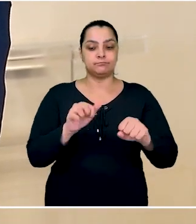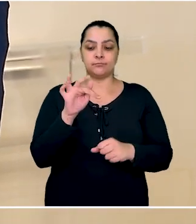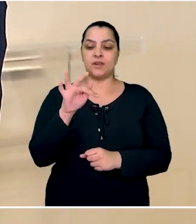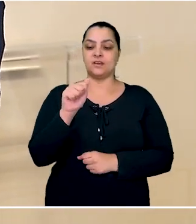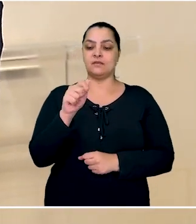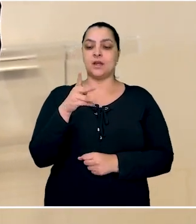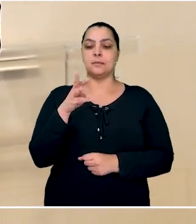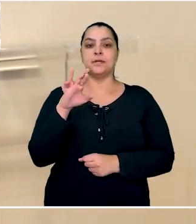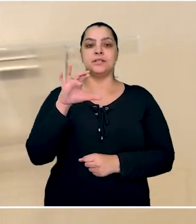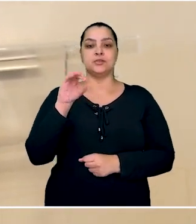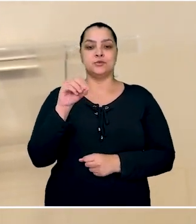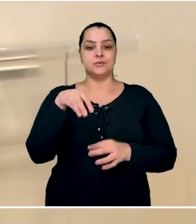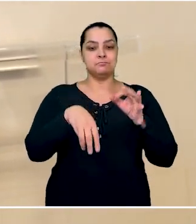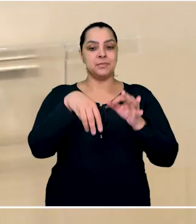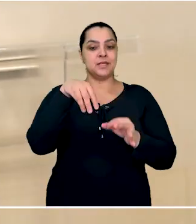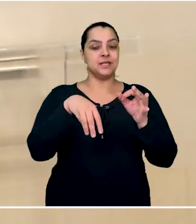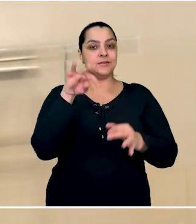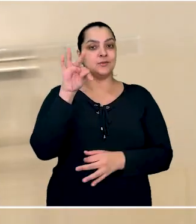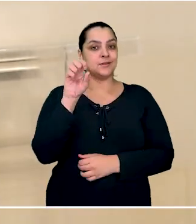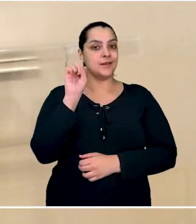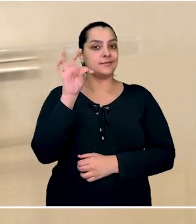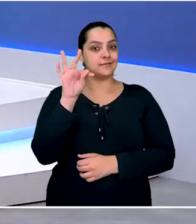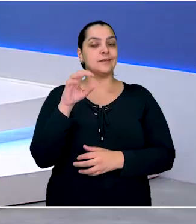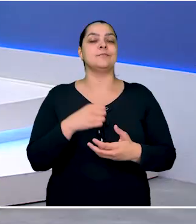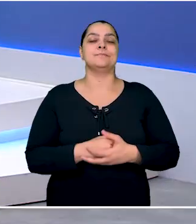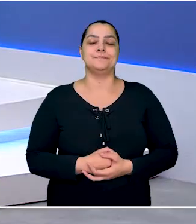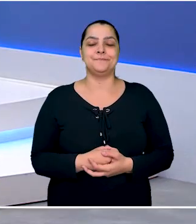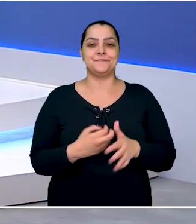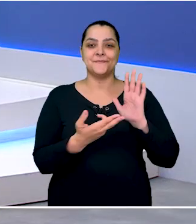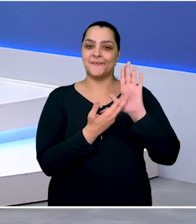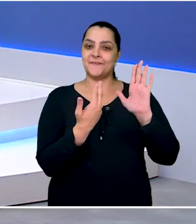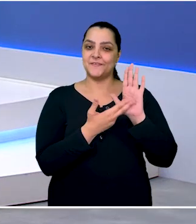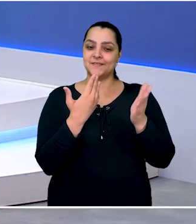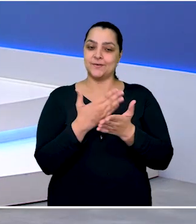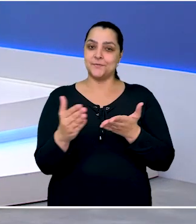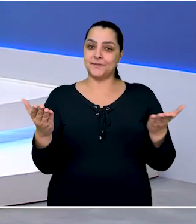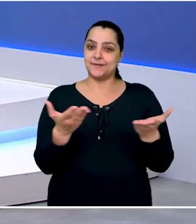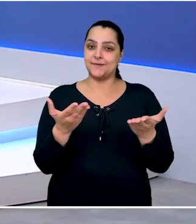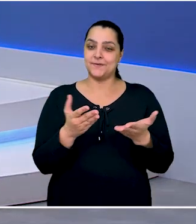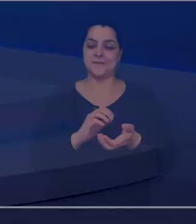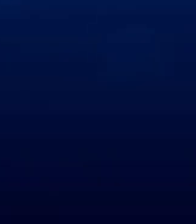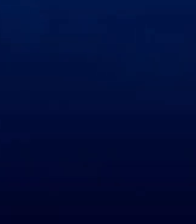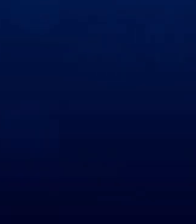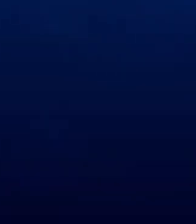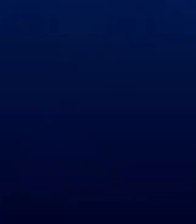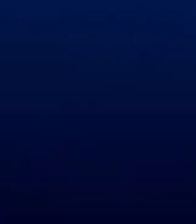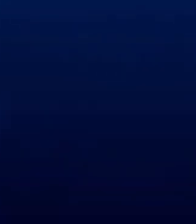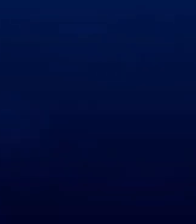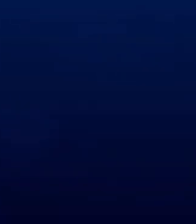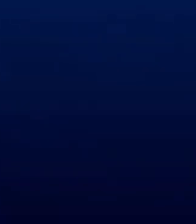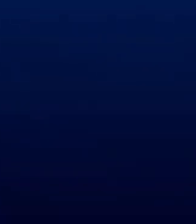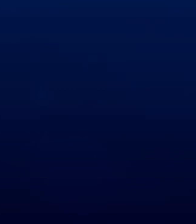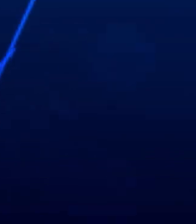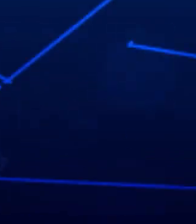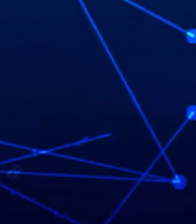Fabrício Gonçalves no cargo de ministro do TST. O Revista TST começa agora.